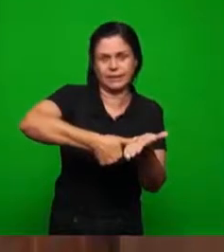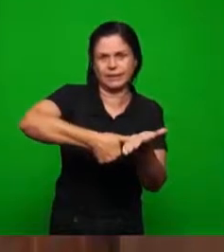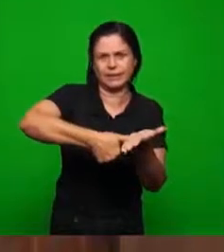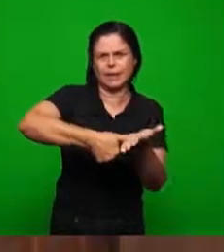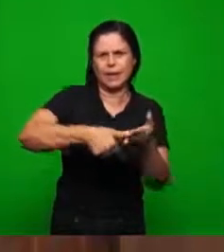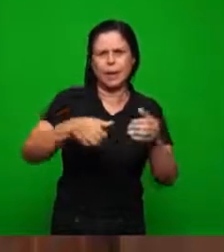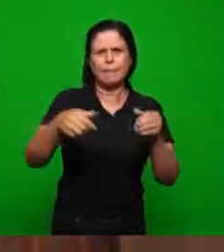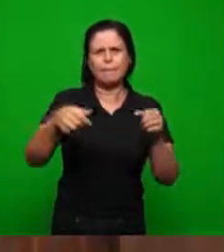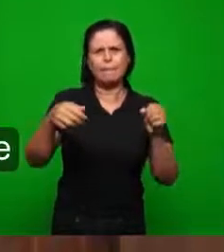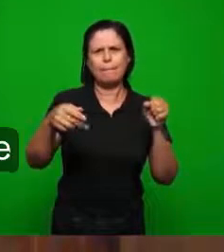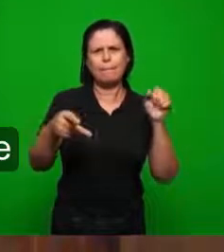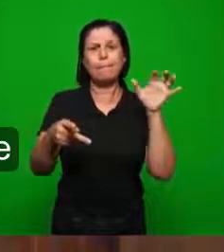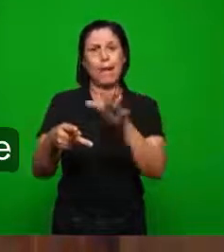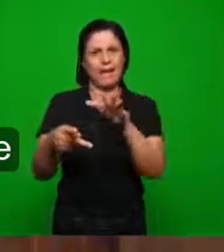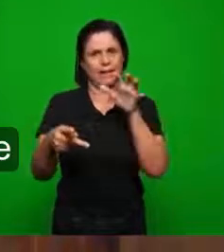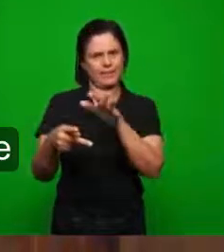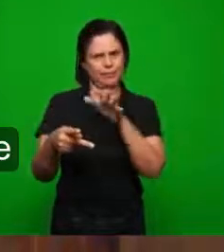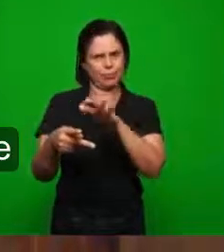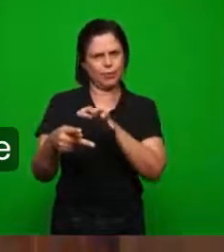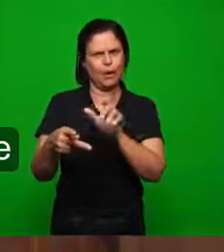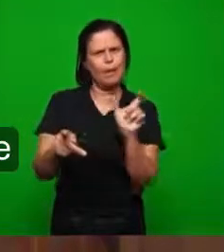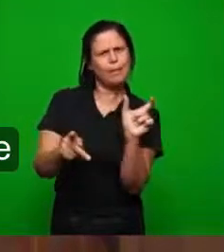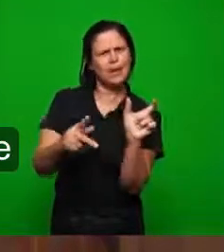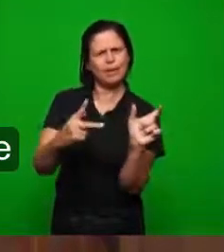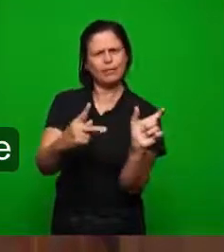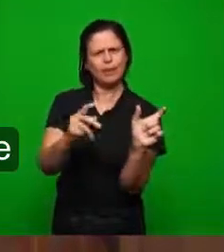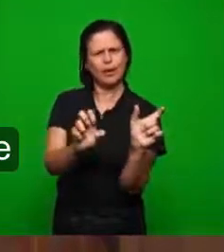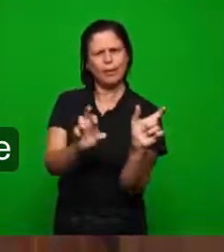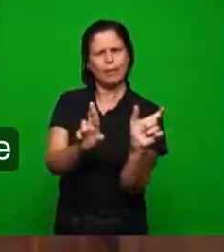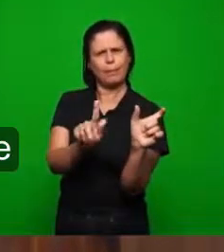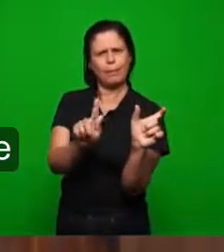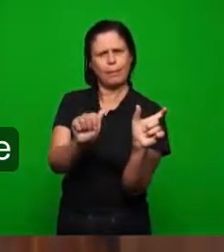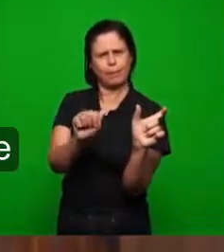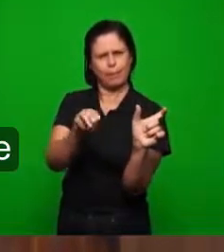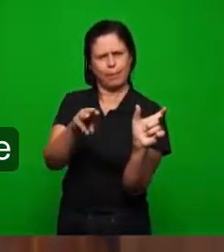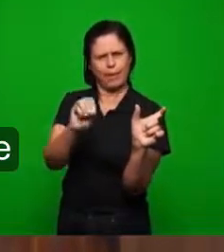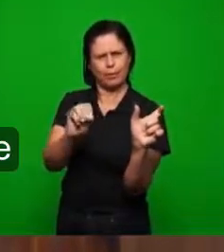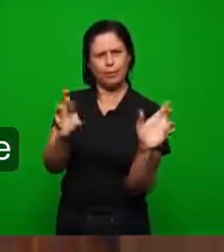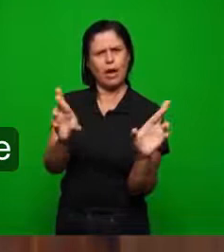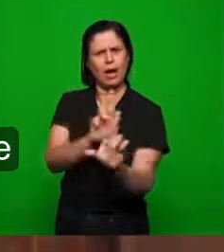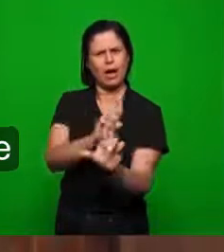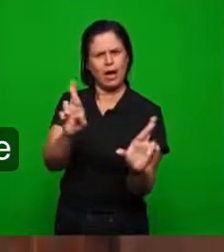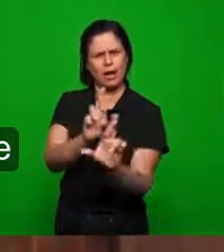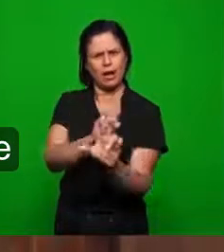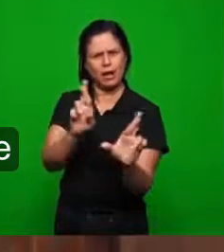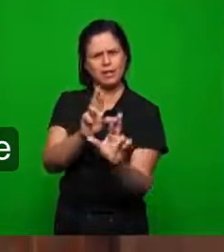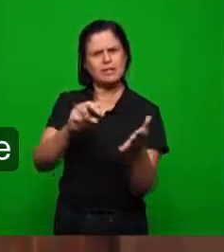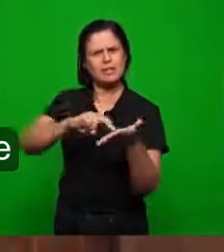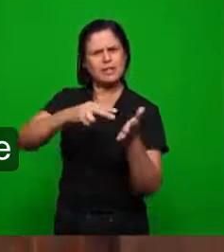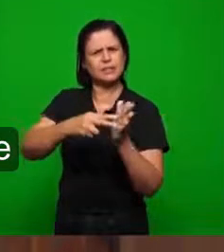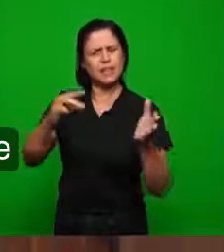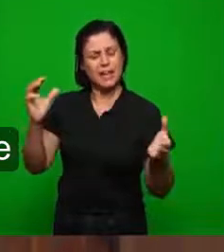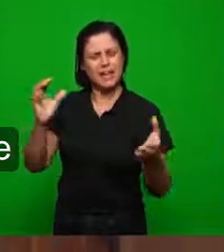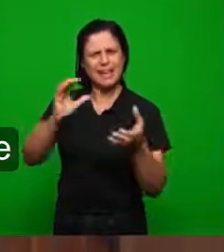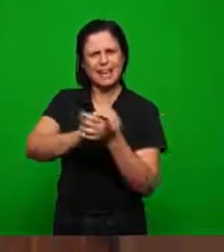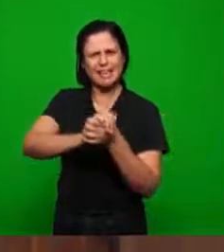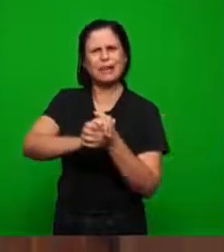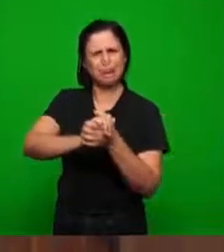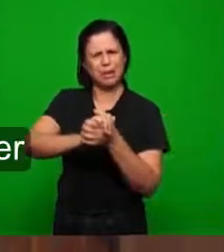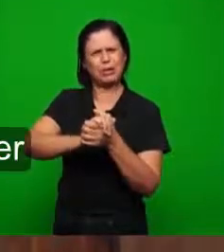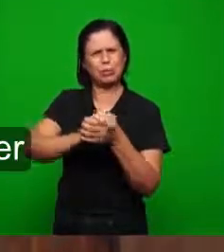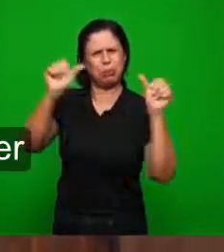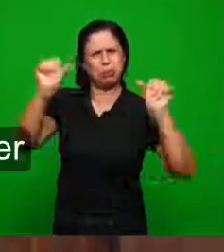de Pérgamo. A palavra Pérgamo relacionada com casamento